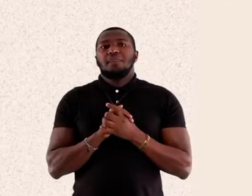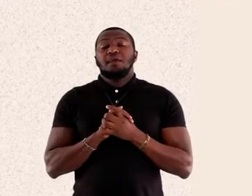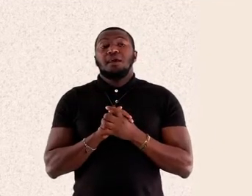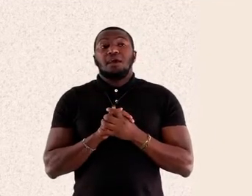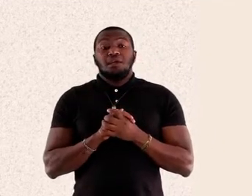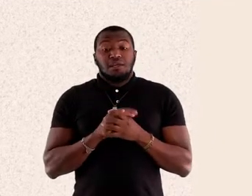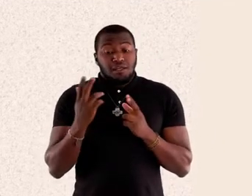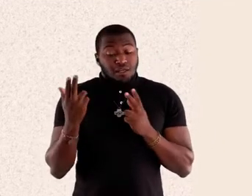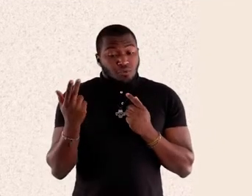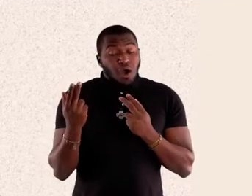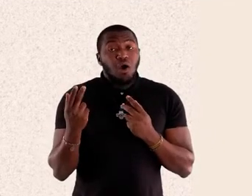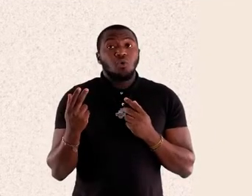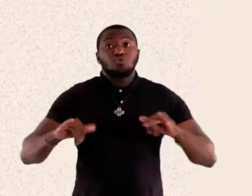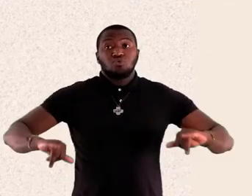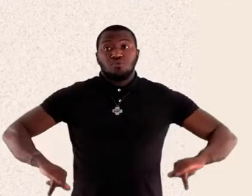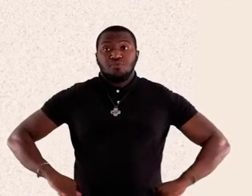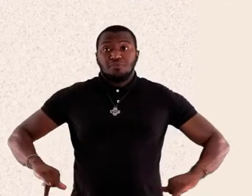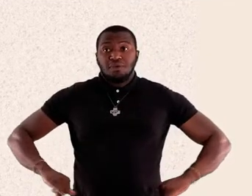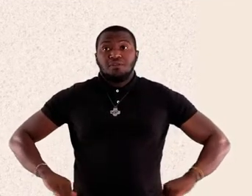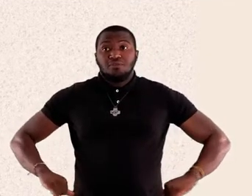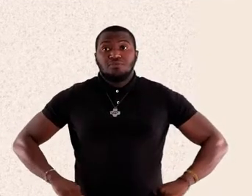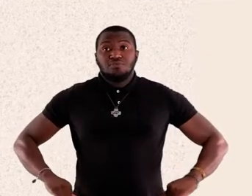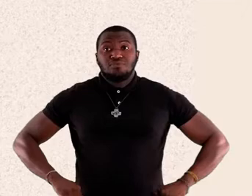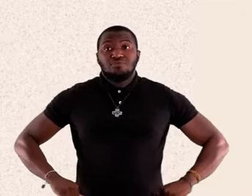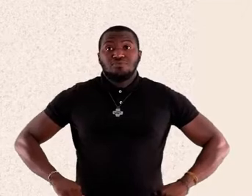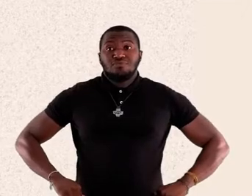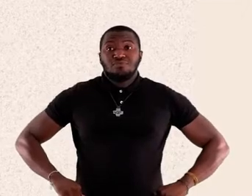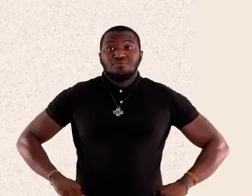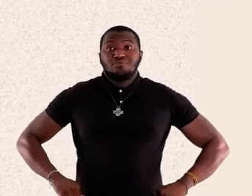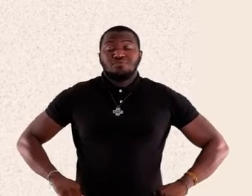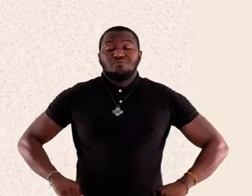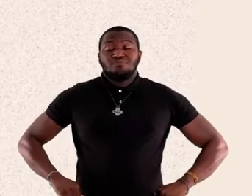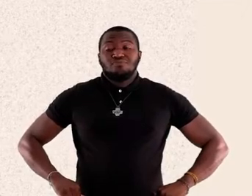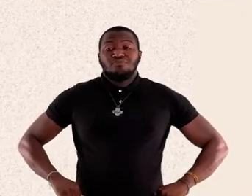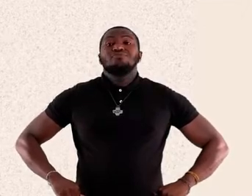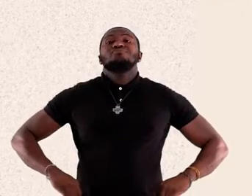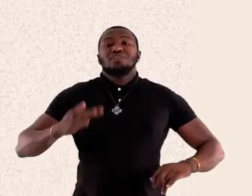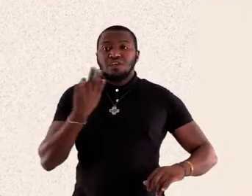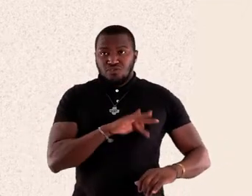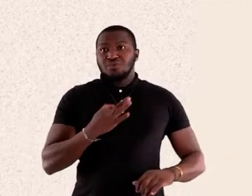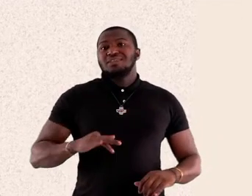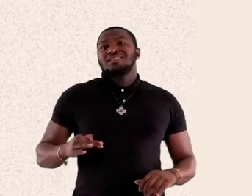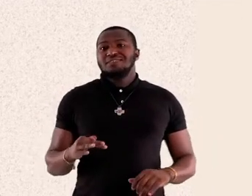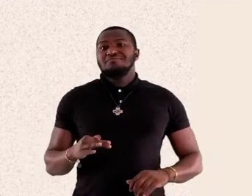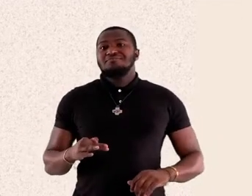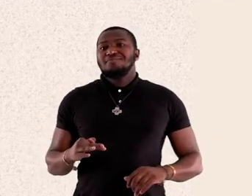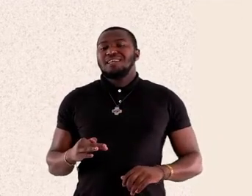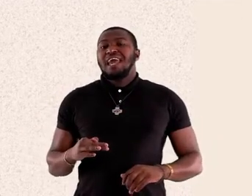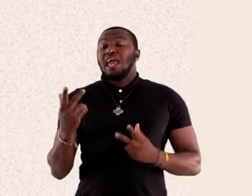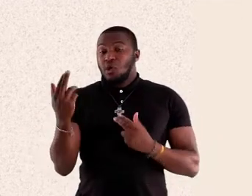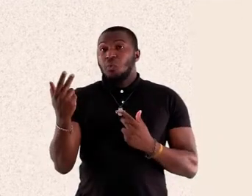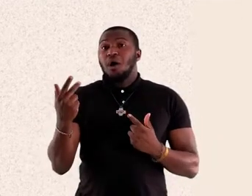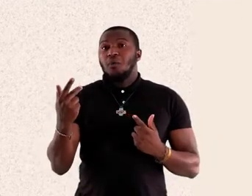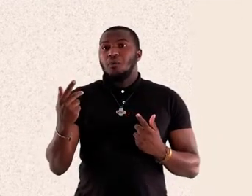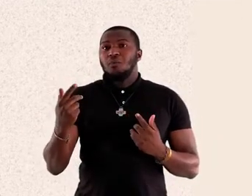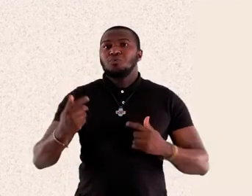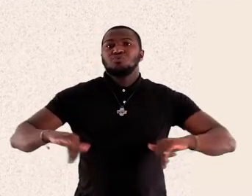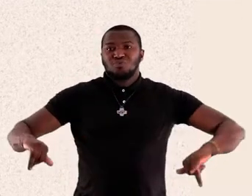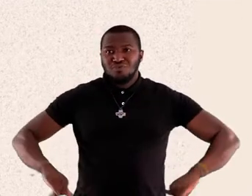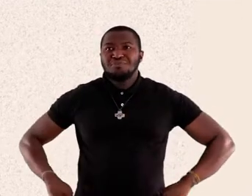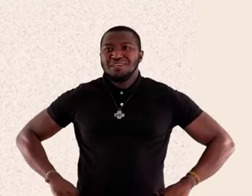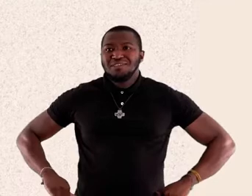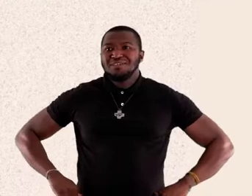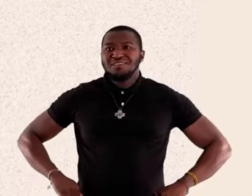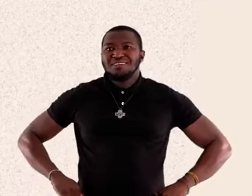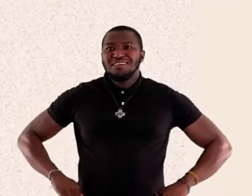o sofrimento relacionado as nossas conexões as nossas relações sociais nos causa uma dor que